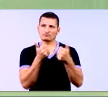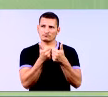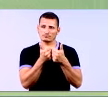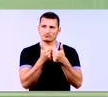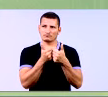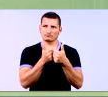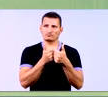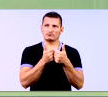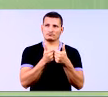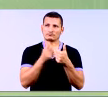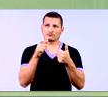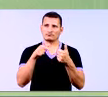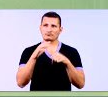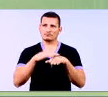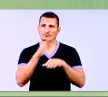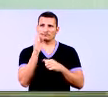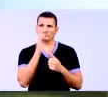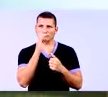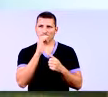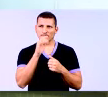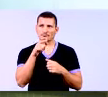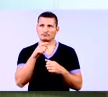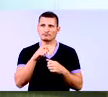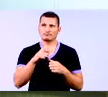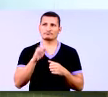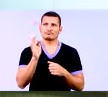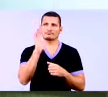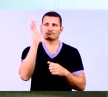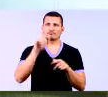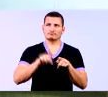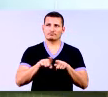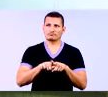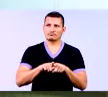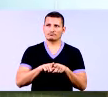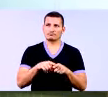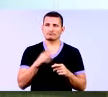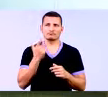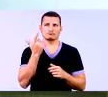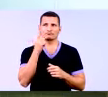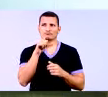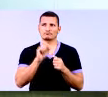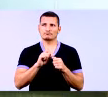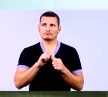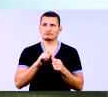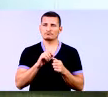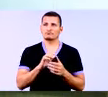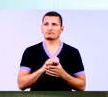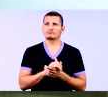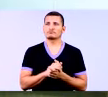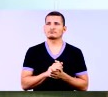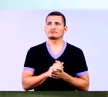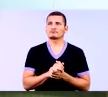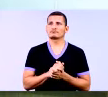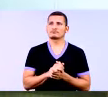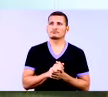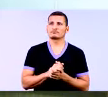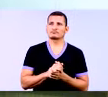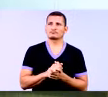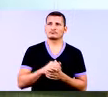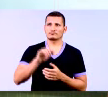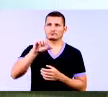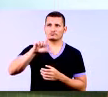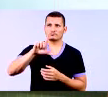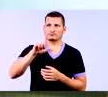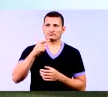muito mais rápida. Só que ela é muito mais cara, ela é muito pequenininha. Não adianta, não consigo fazer, ela fica muito cara se fazer ela muito grande. E a L2,